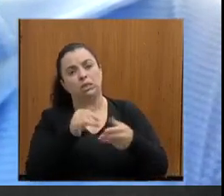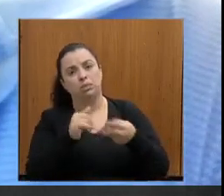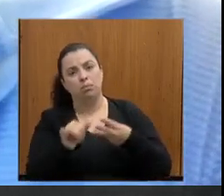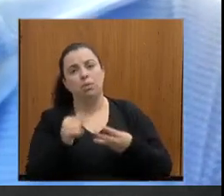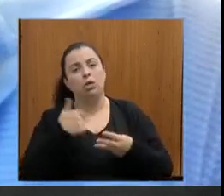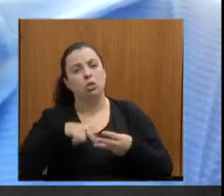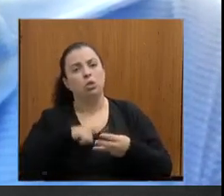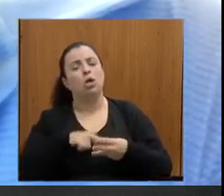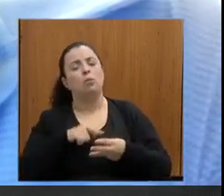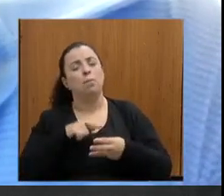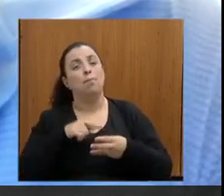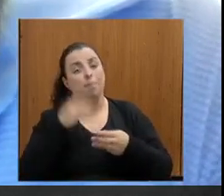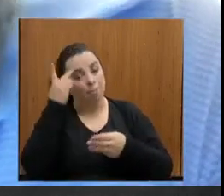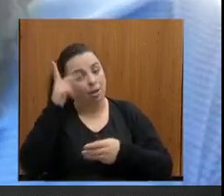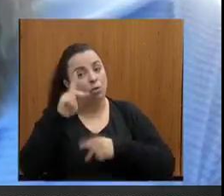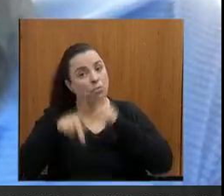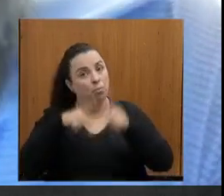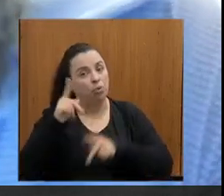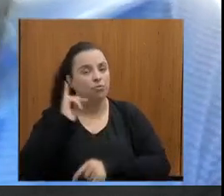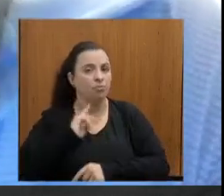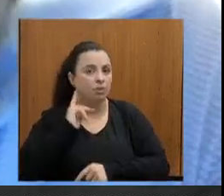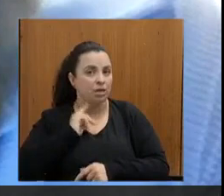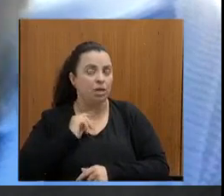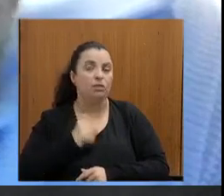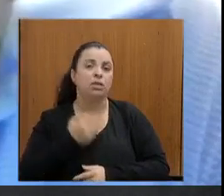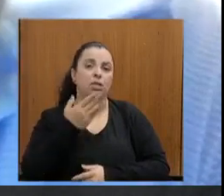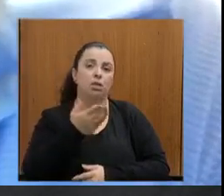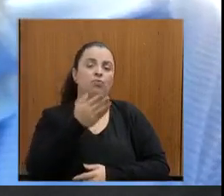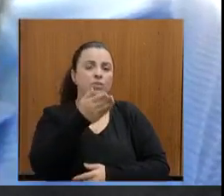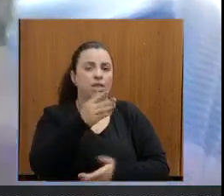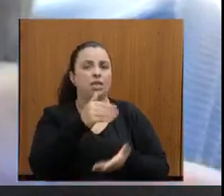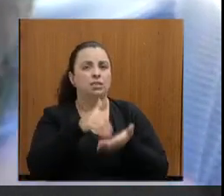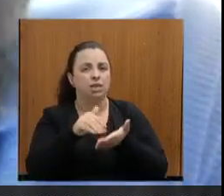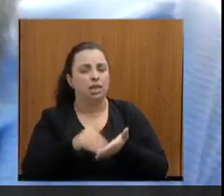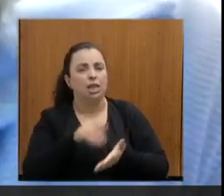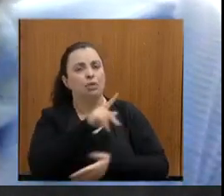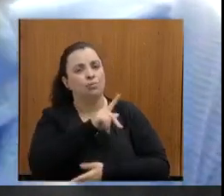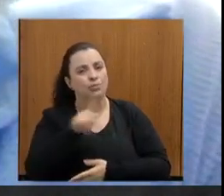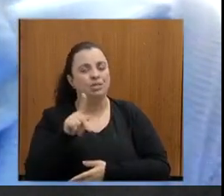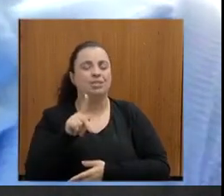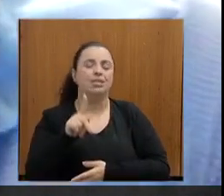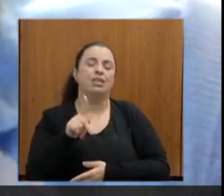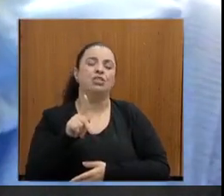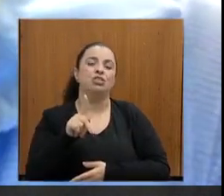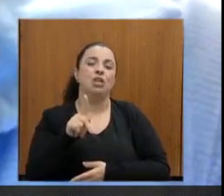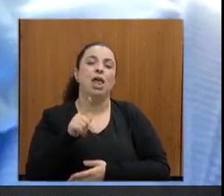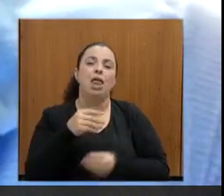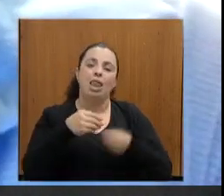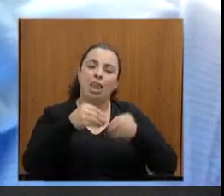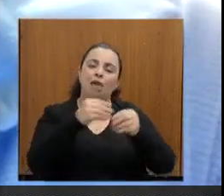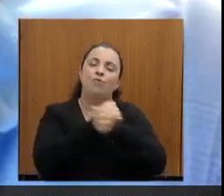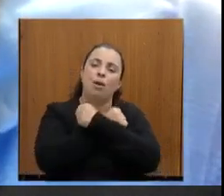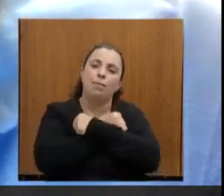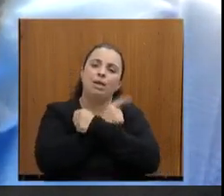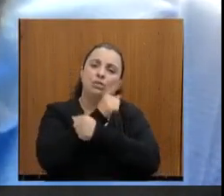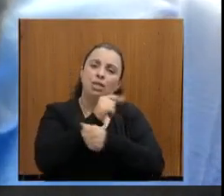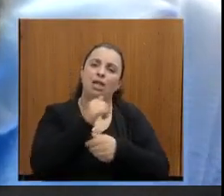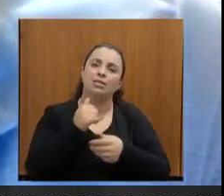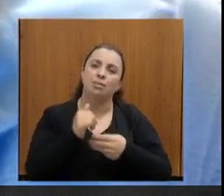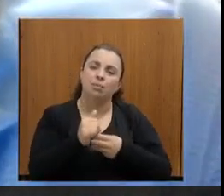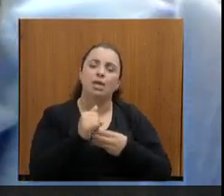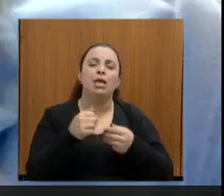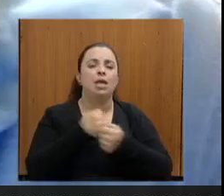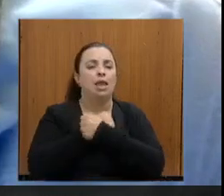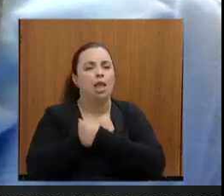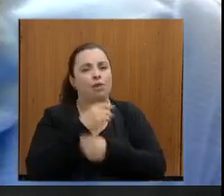Menezes o nosso secretário e o presente Cemig leva um abraço a todos os nossos secretário um abraço a ex-governador que eu tenho orgulho hoje de